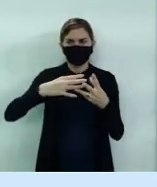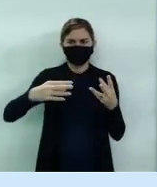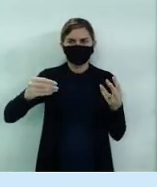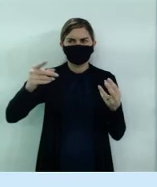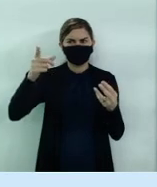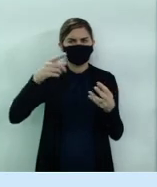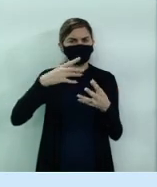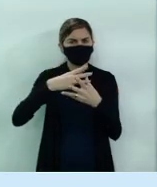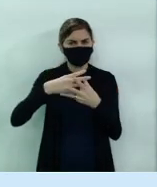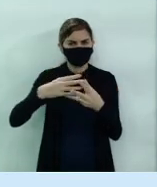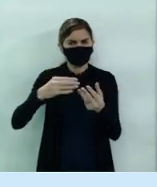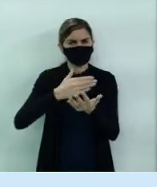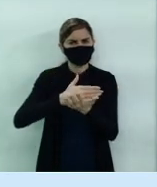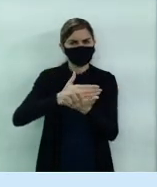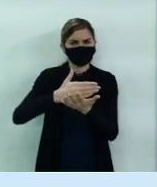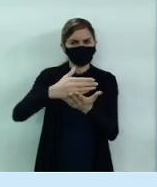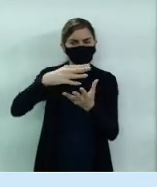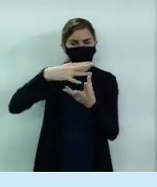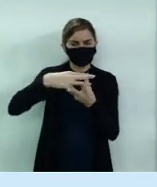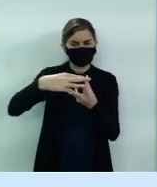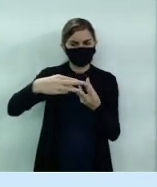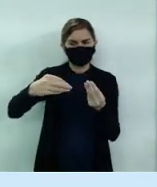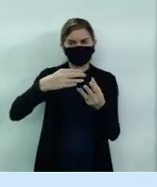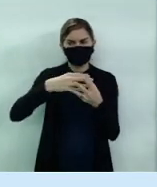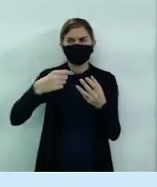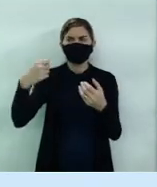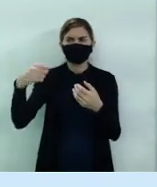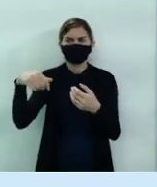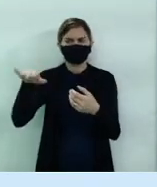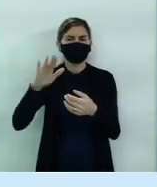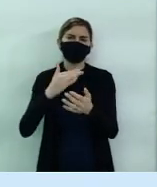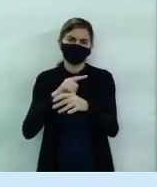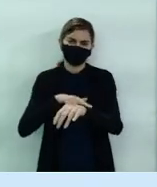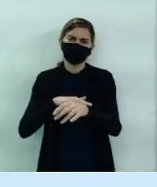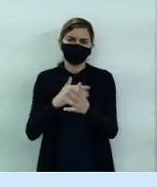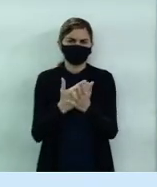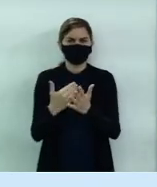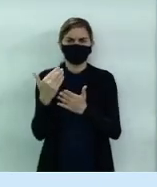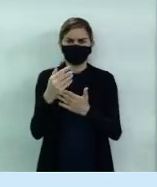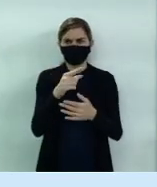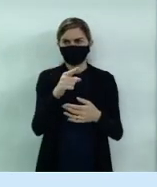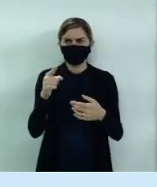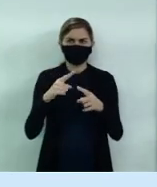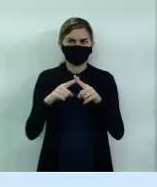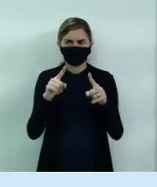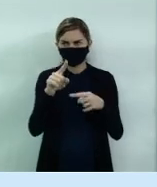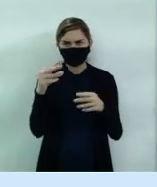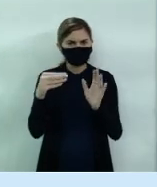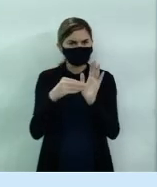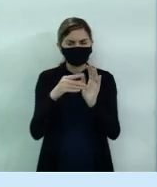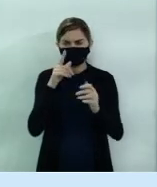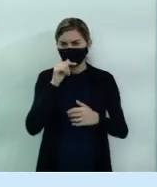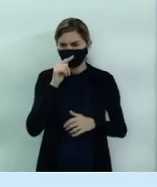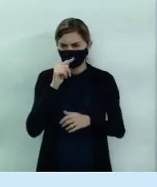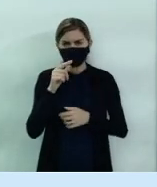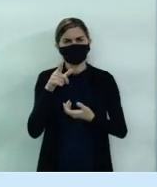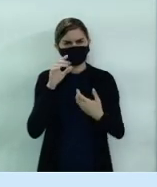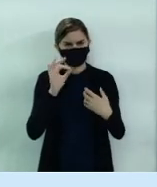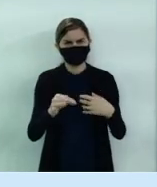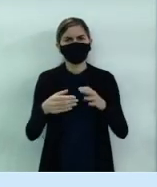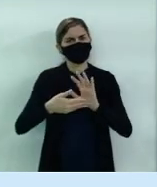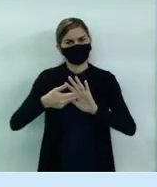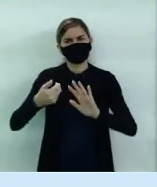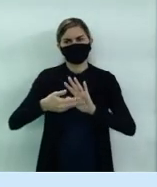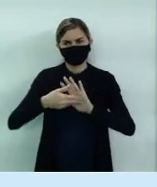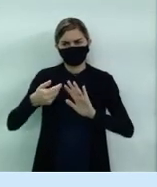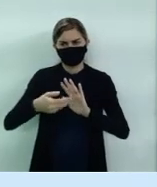ketchup, ela começa a ceder. E precisaria de um tempo maior para vocês, mas se você for colocar na água, pode ter certeza que essa